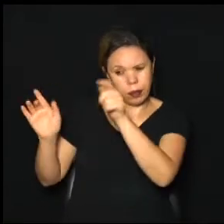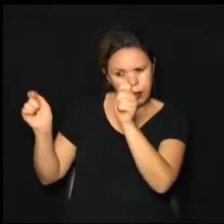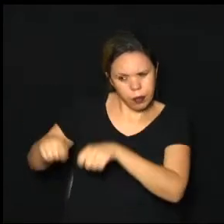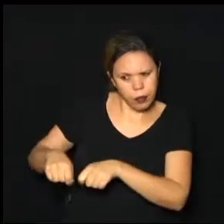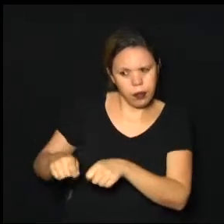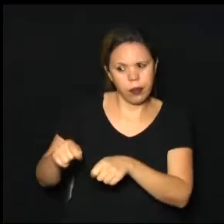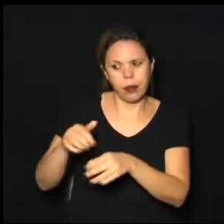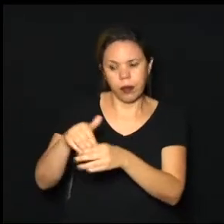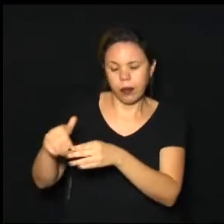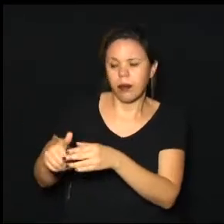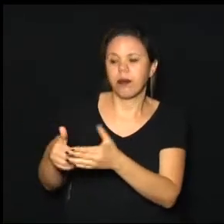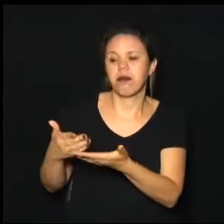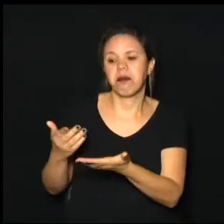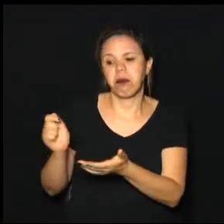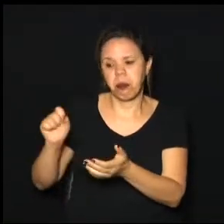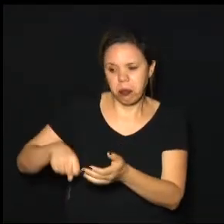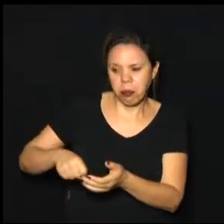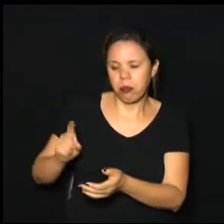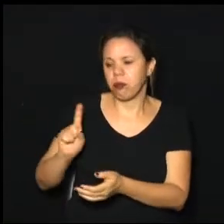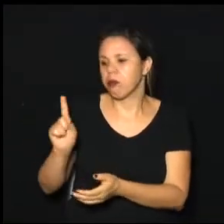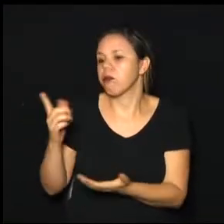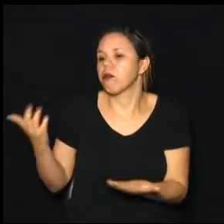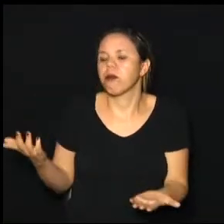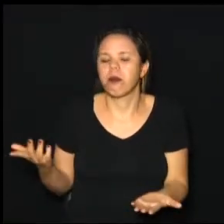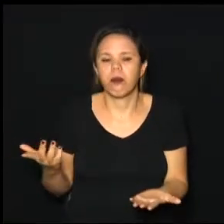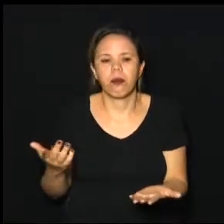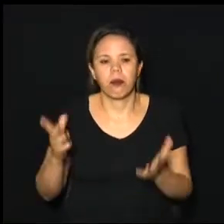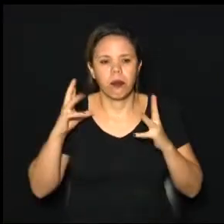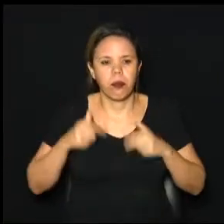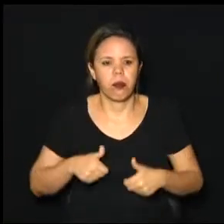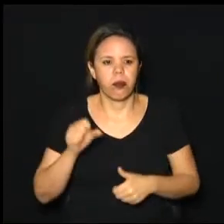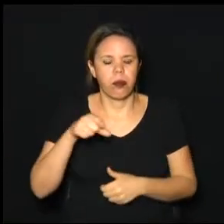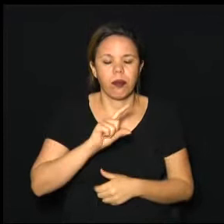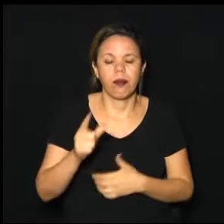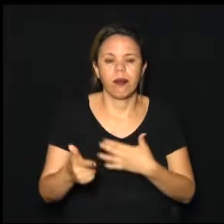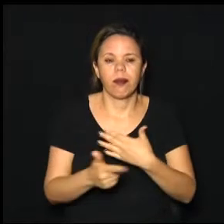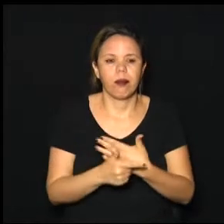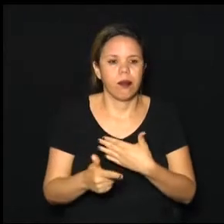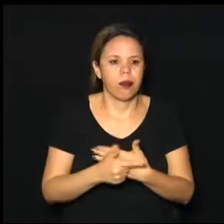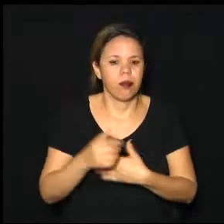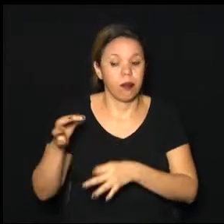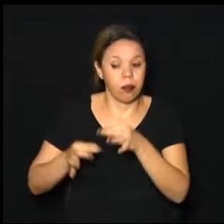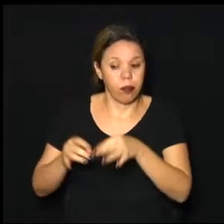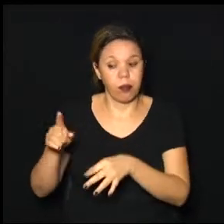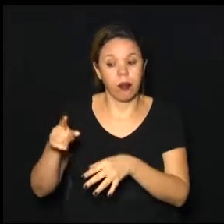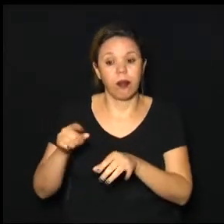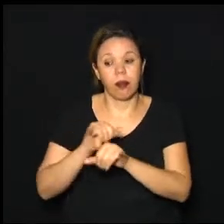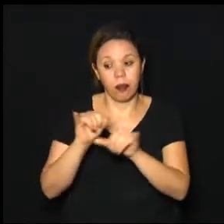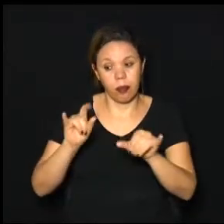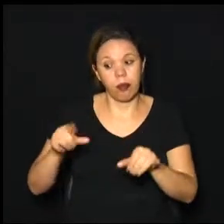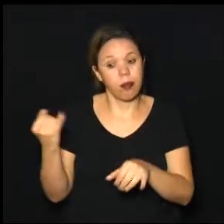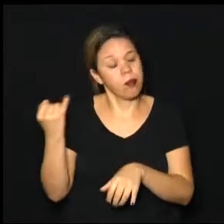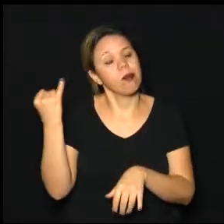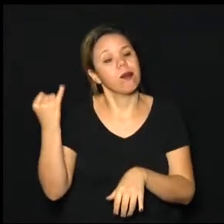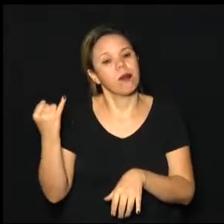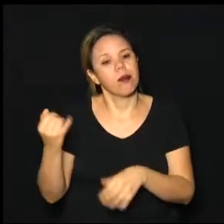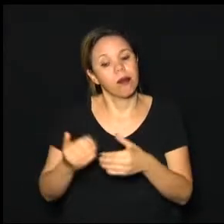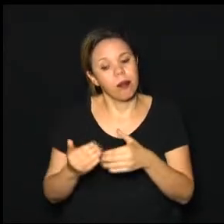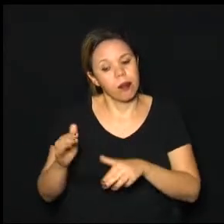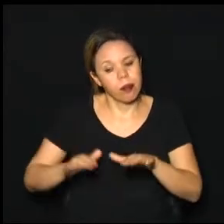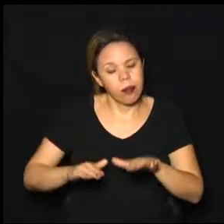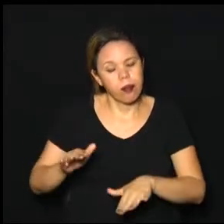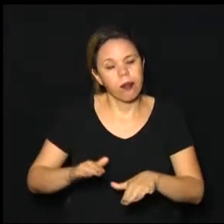condições de elegibilidade ou não. Aqui, de novo, o papel do jurídico nas campanhas é muito importante, na medida em